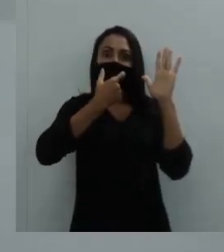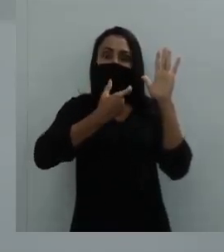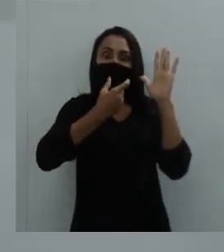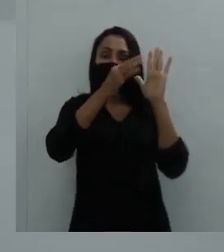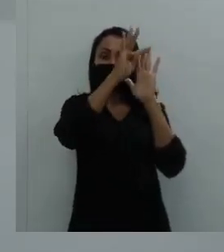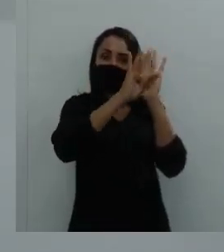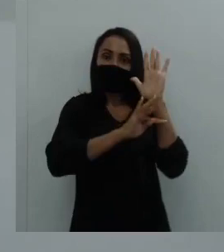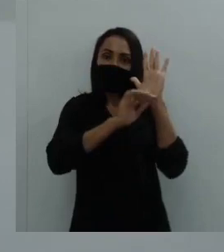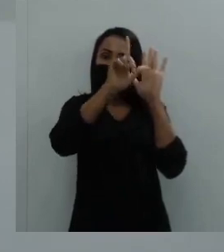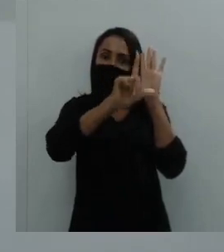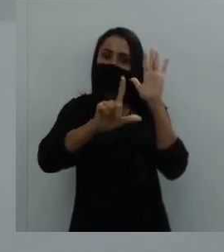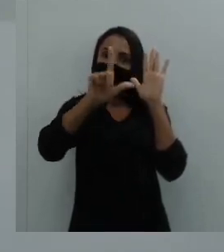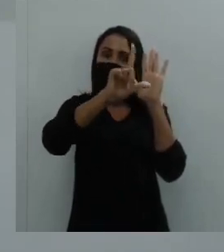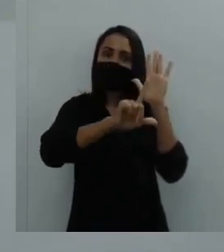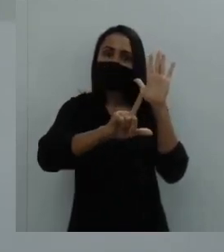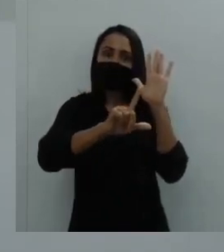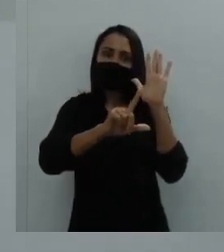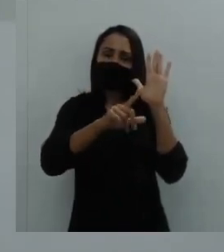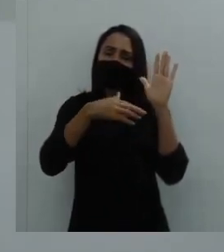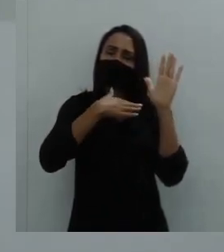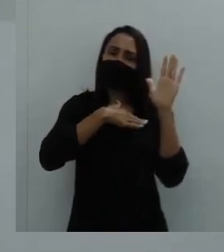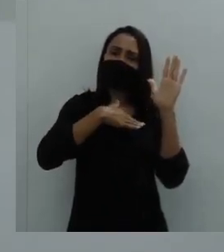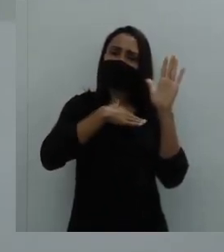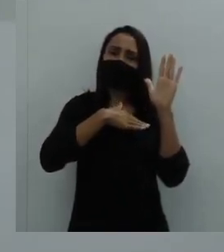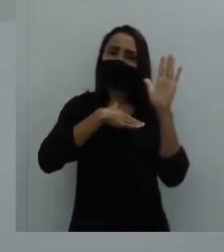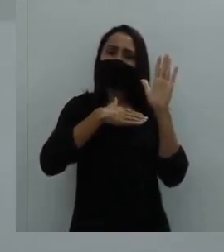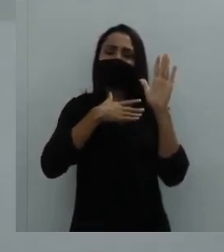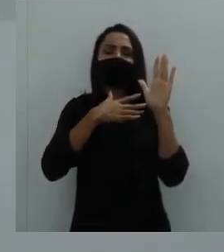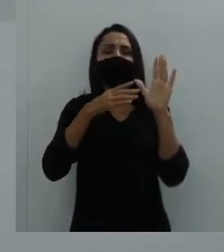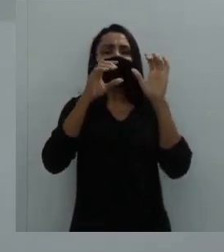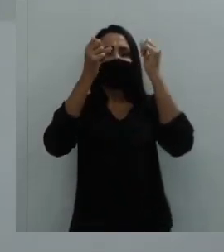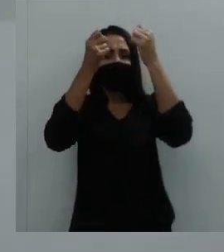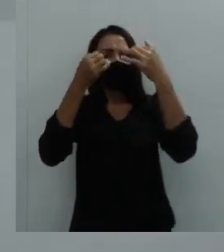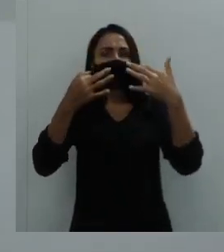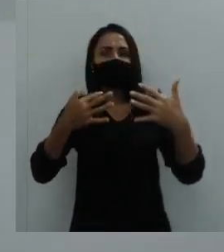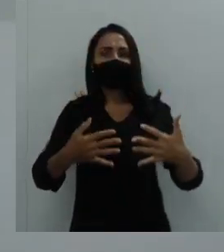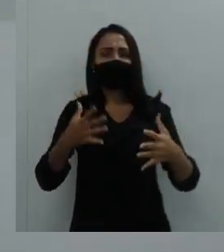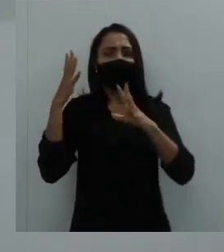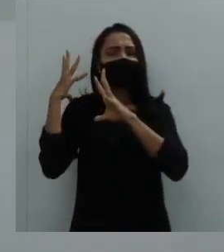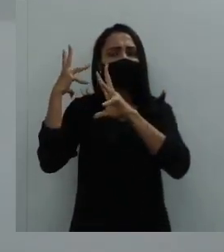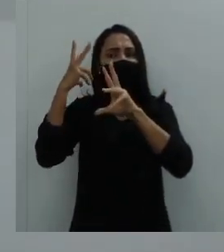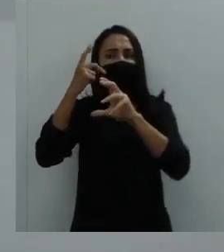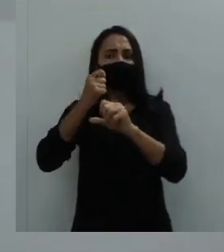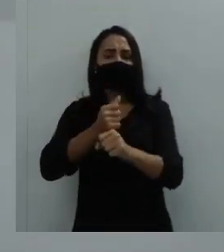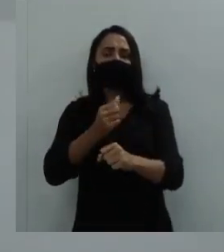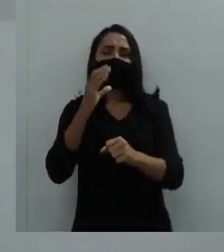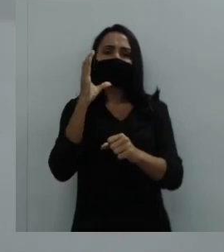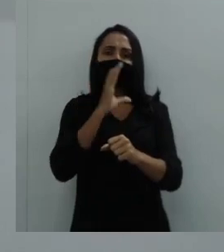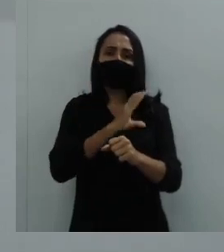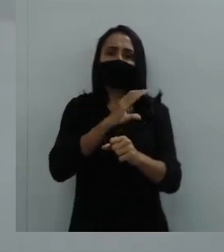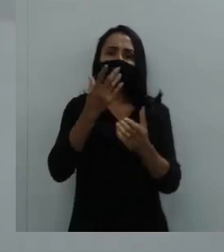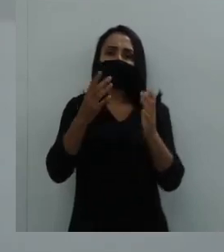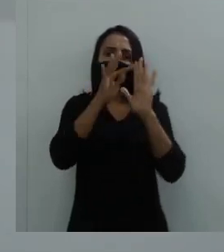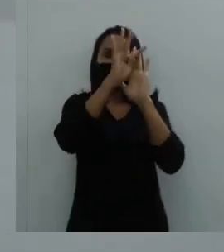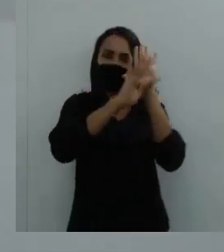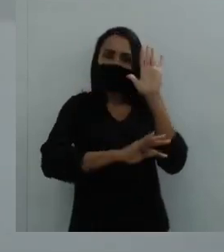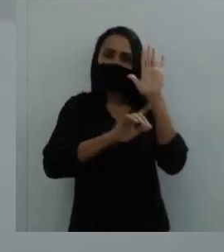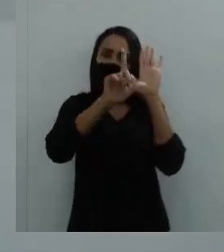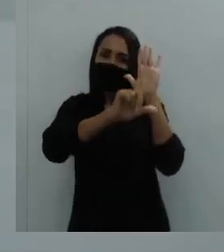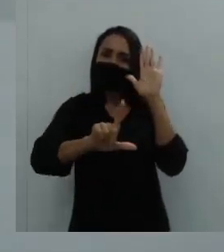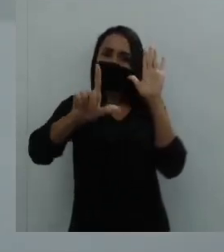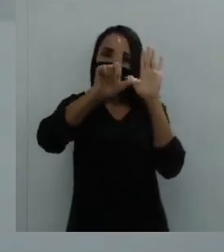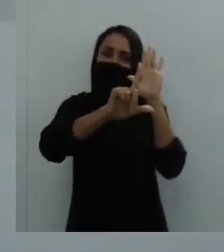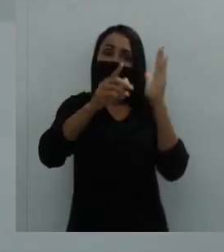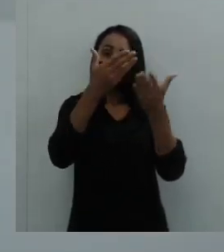texto literário. Gostaria de salientar que hoje é uma pequena revisão rápida sobre os textos literários